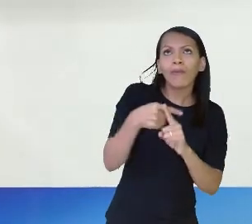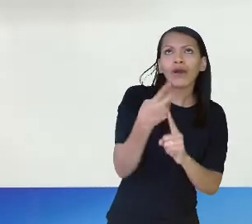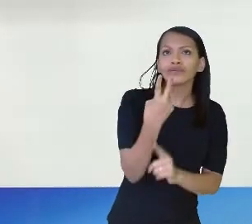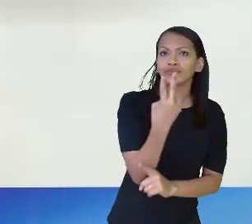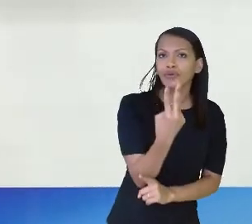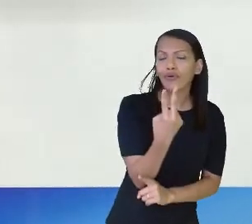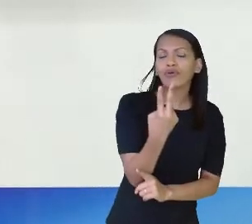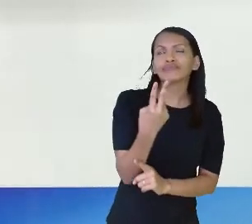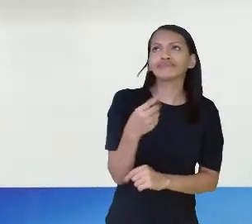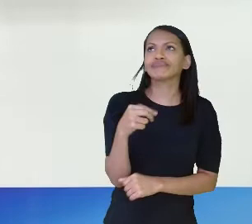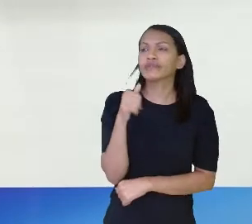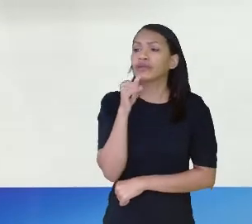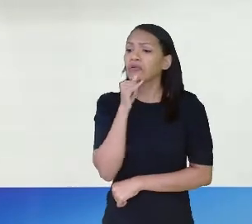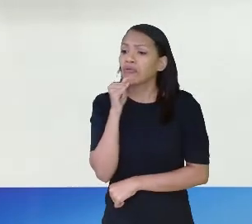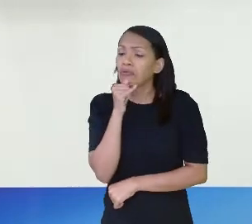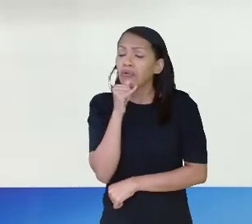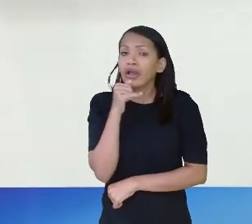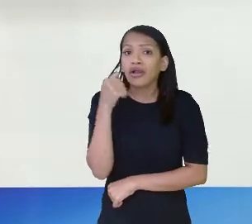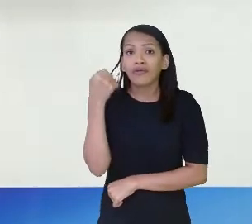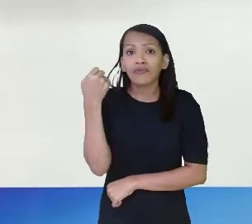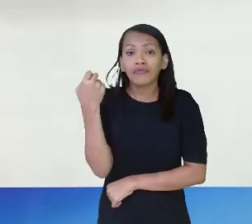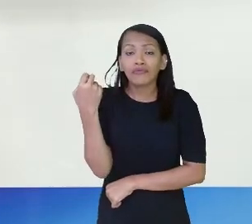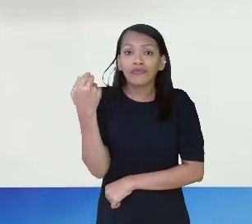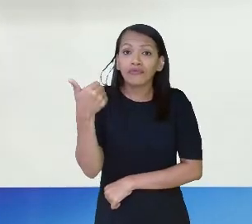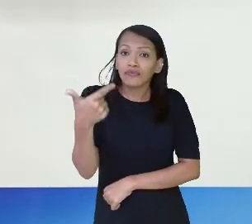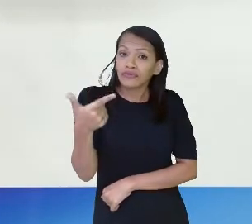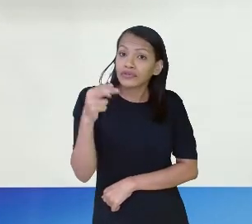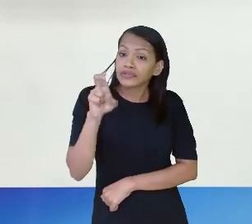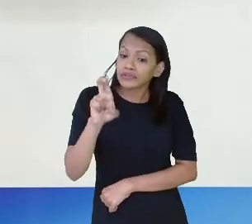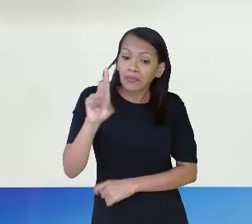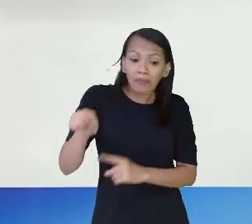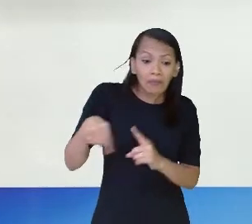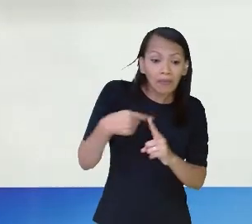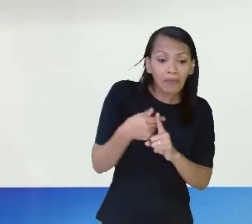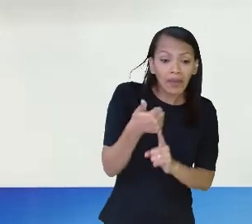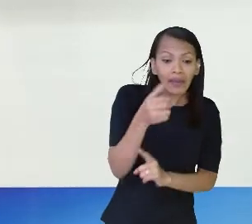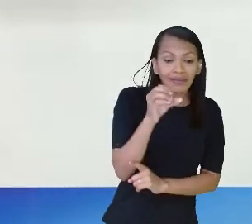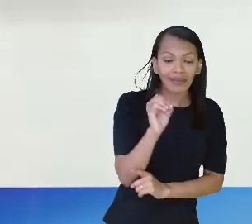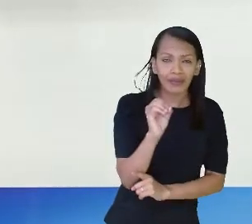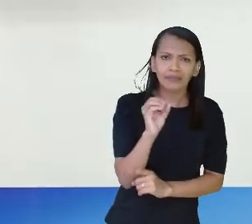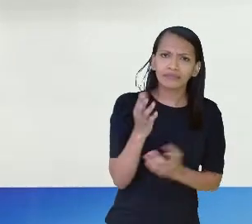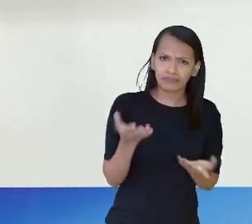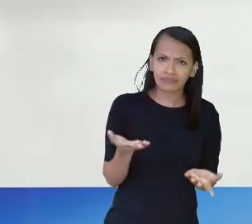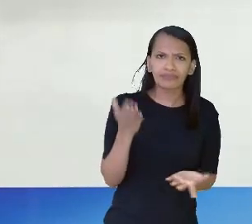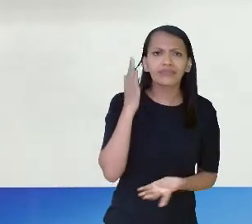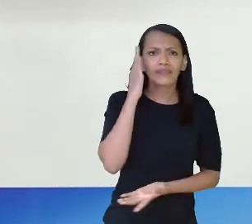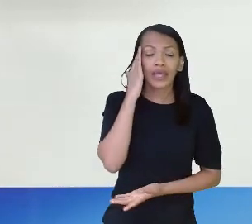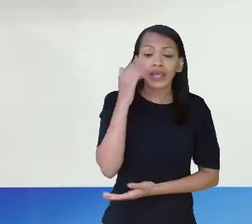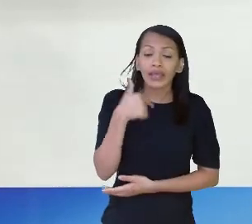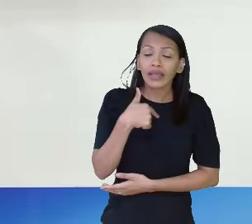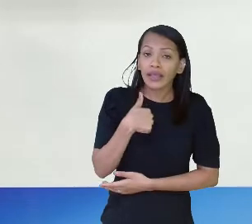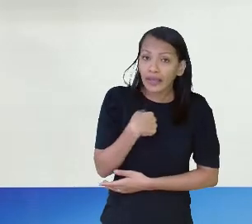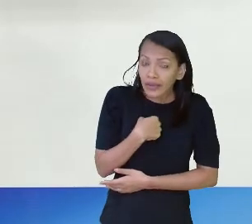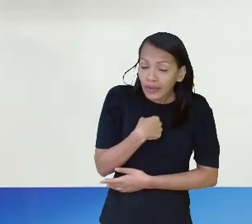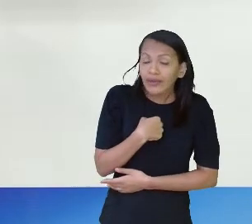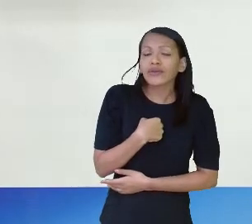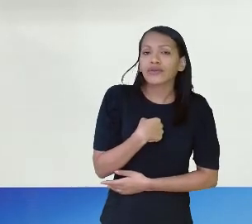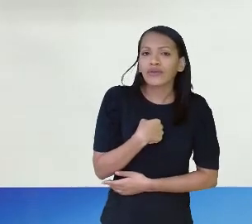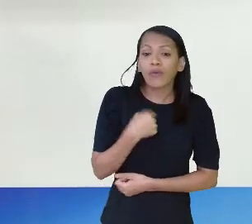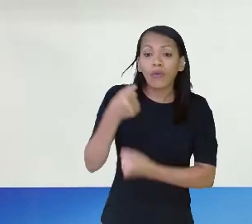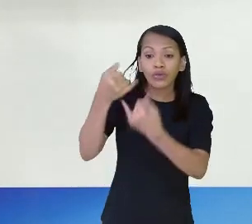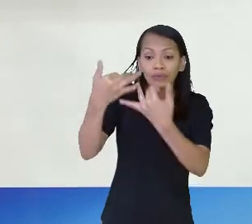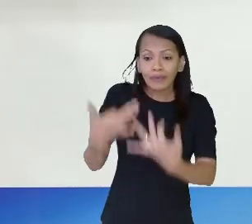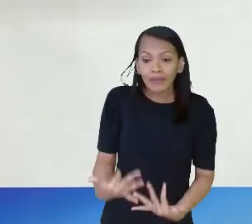25 mais 10. Para eu falar de multiplicação, os meus termos, as minhas